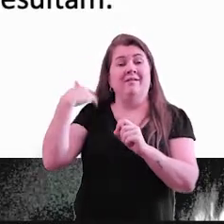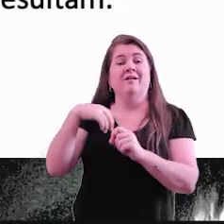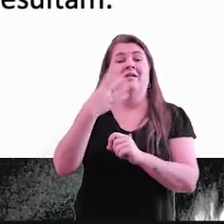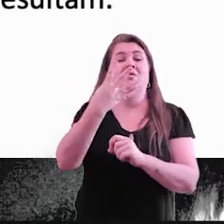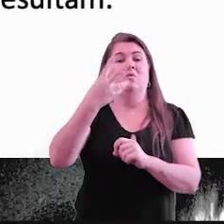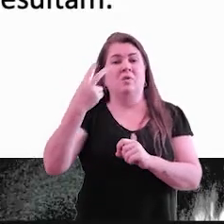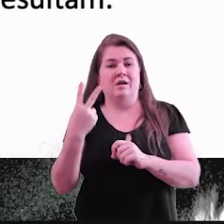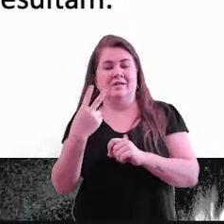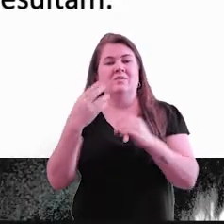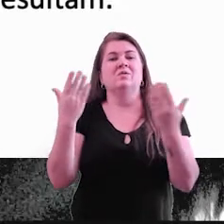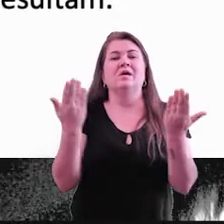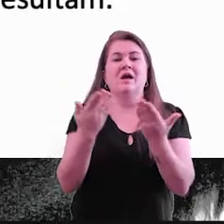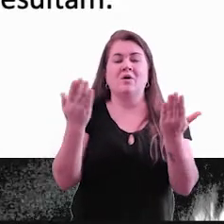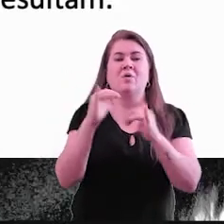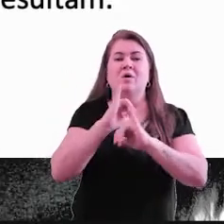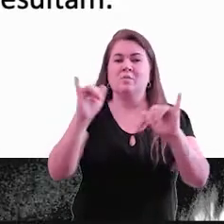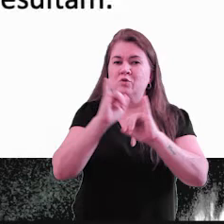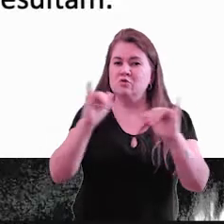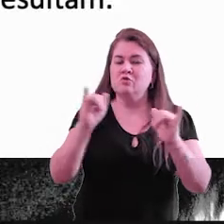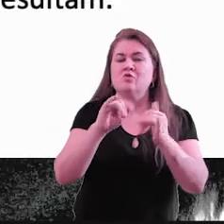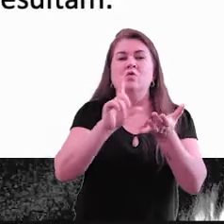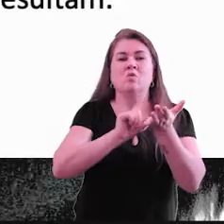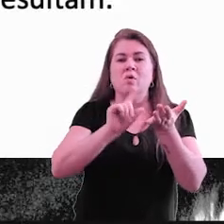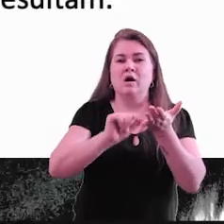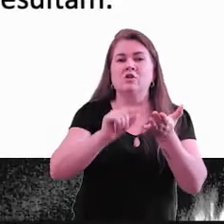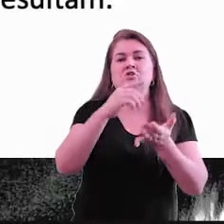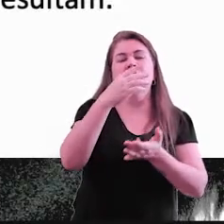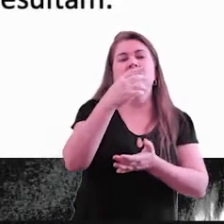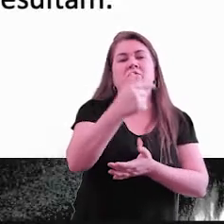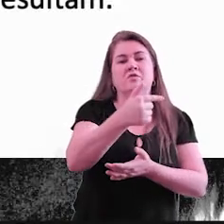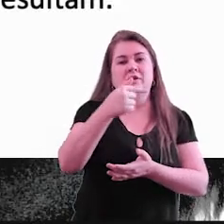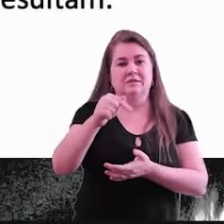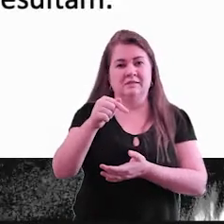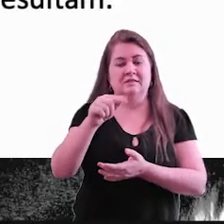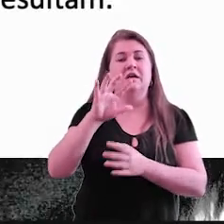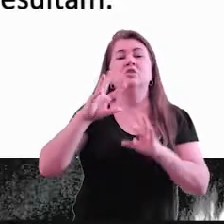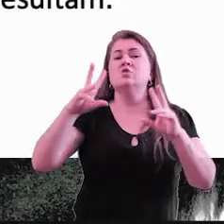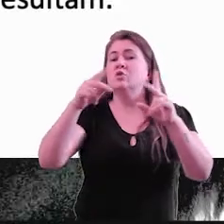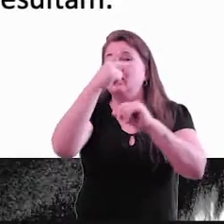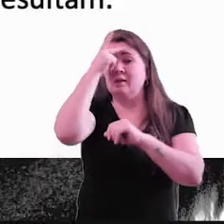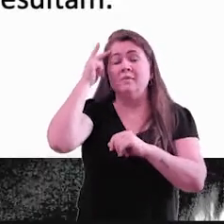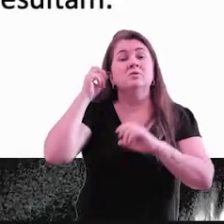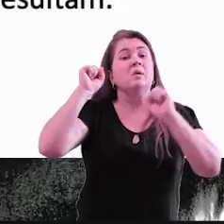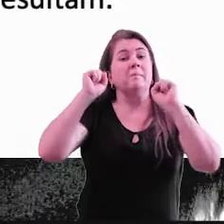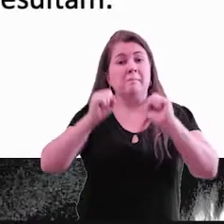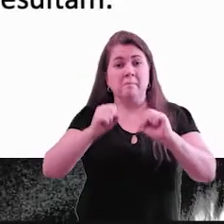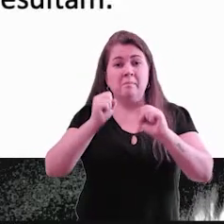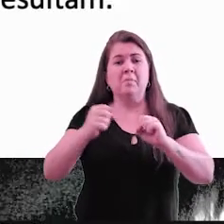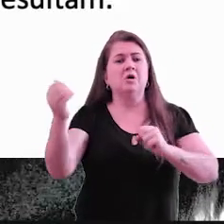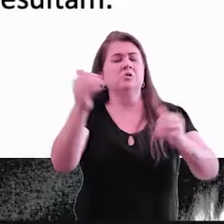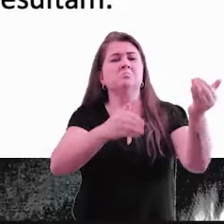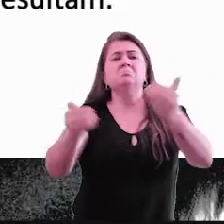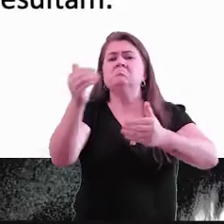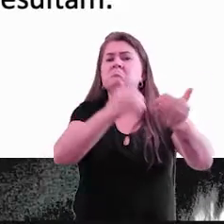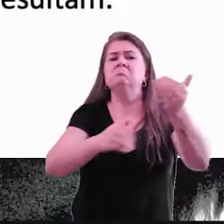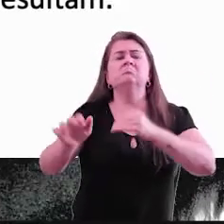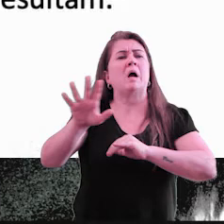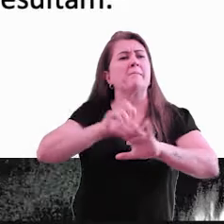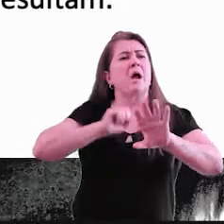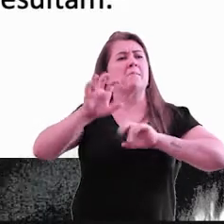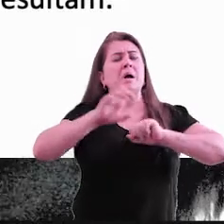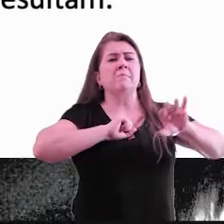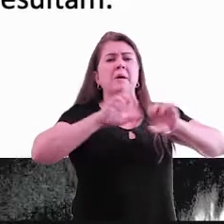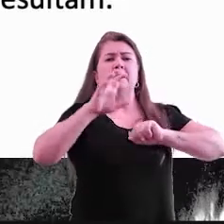de tomar parte livremente na vida cultural da comunidade, de fruir as artes e de participar no progresso científico e